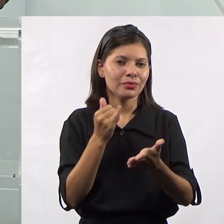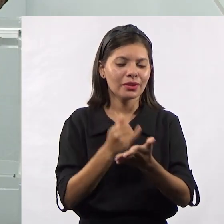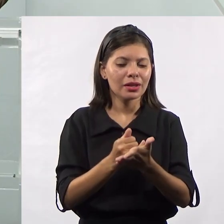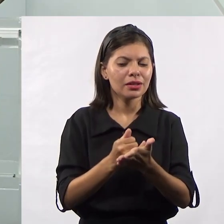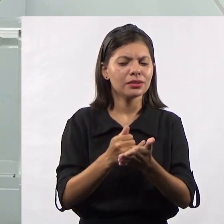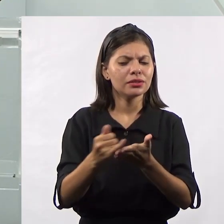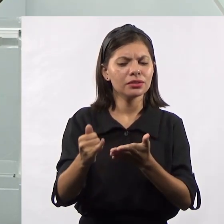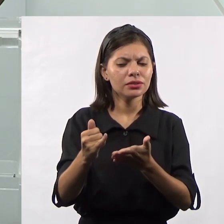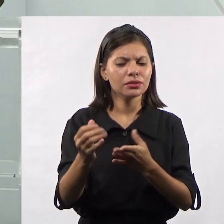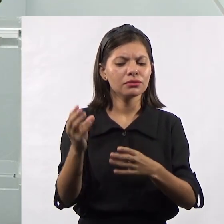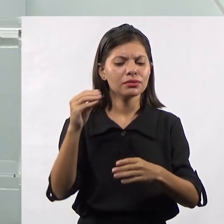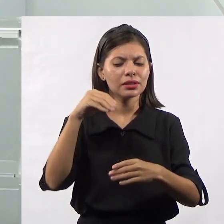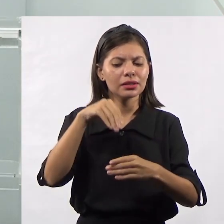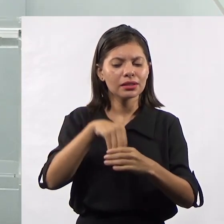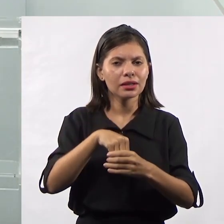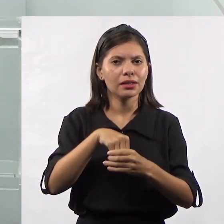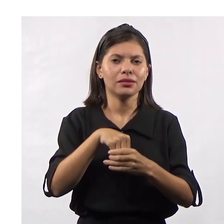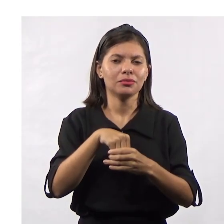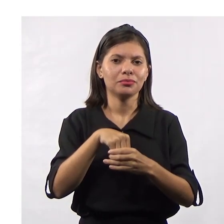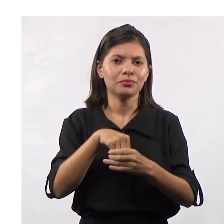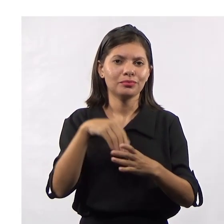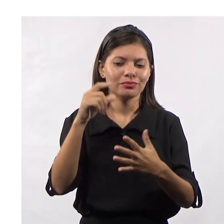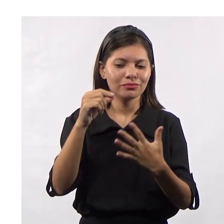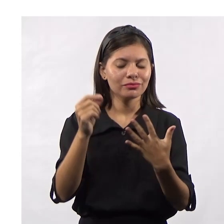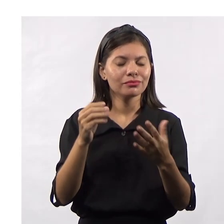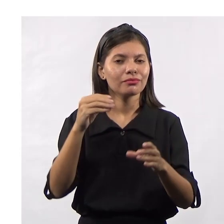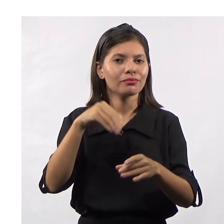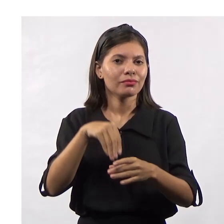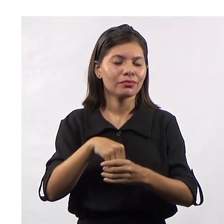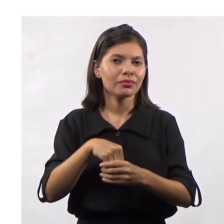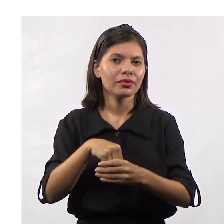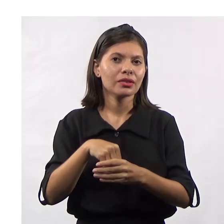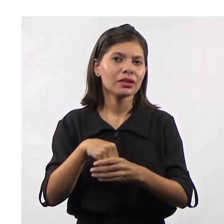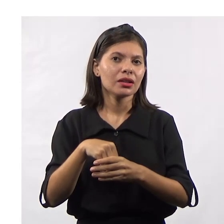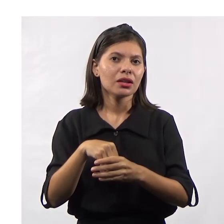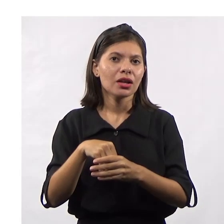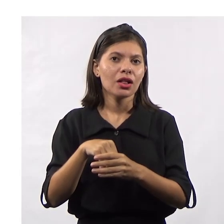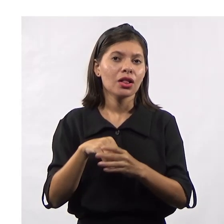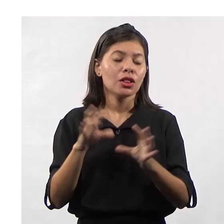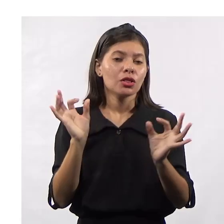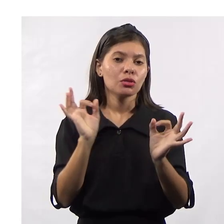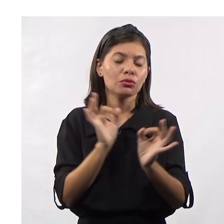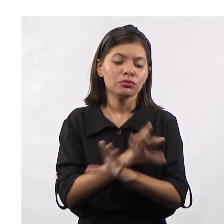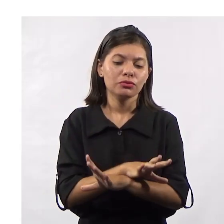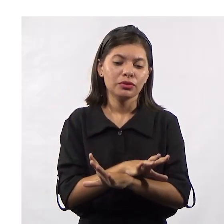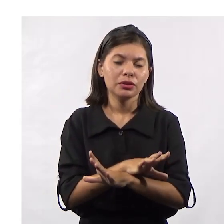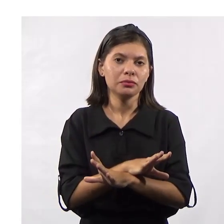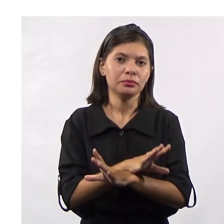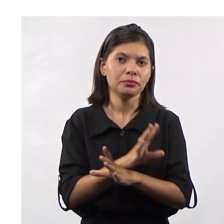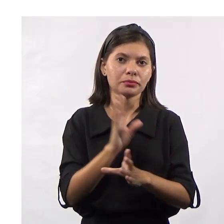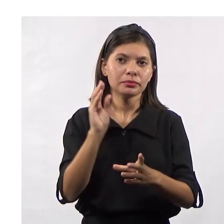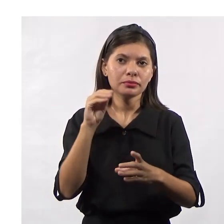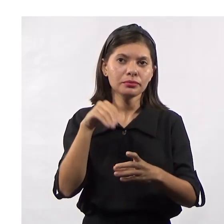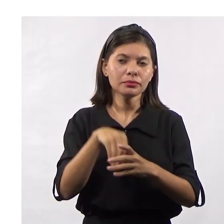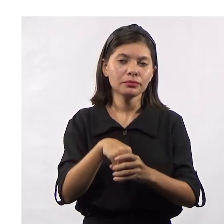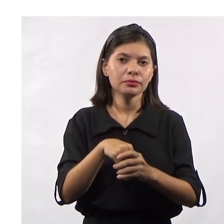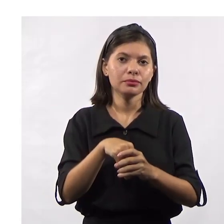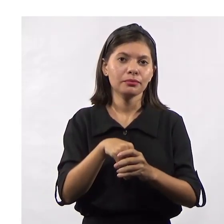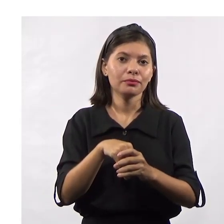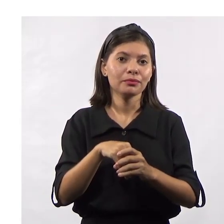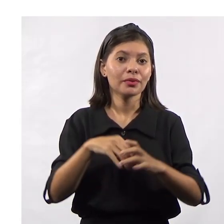à fase externa da licitação. Olha aí. No final da fase interna, a gente tem a publicação do famoso